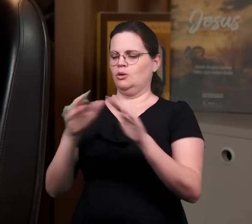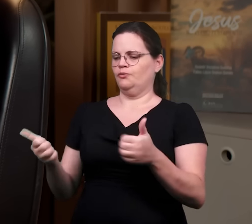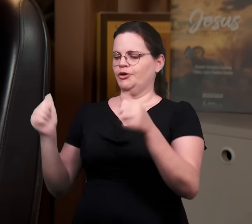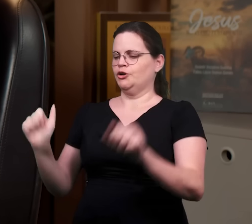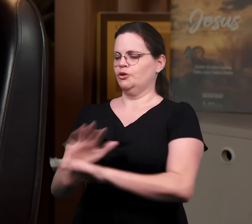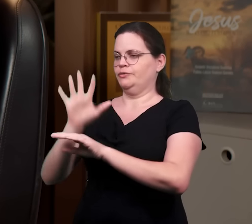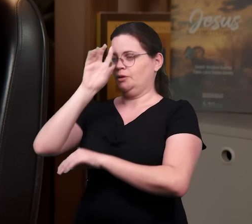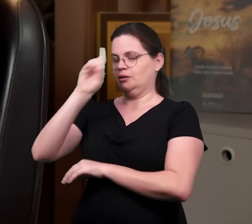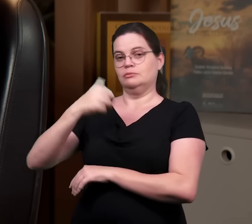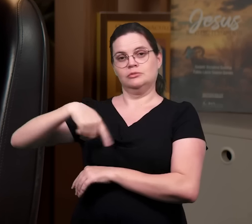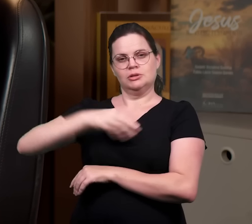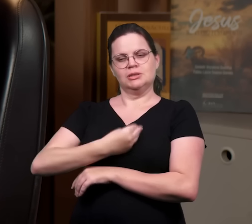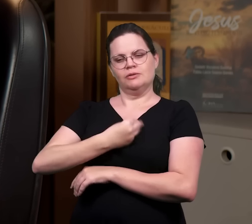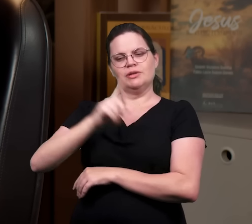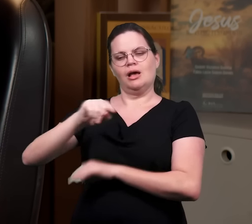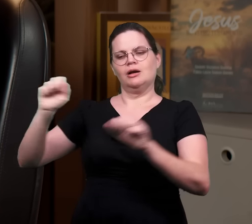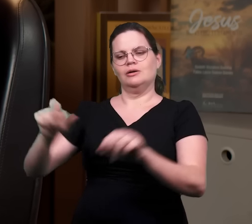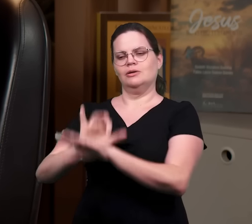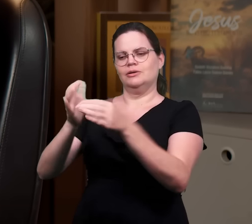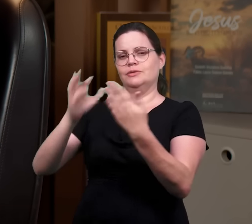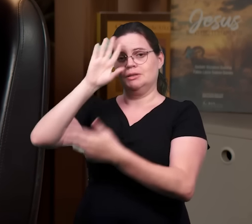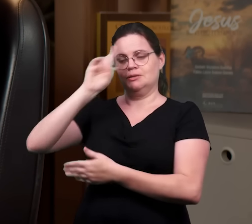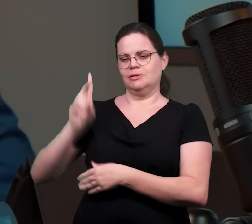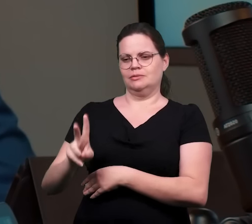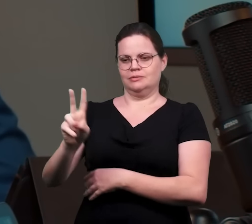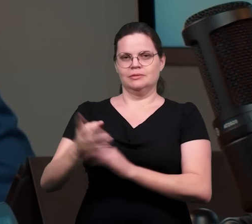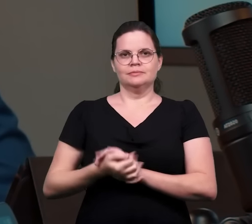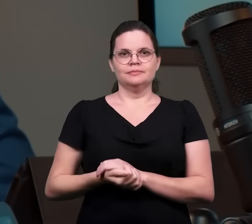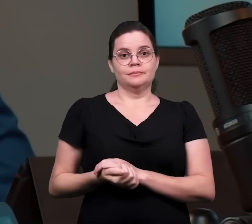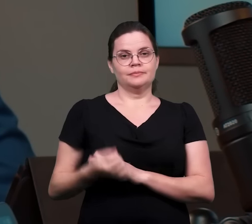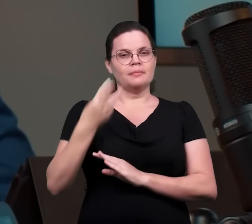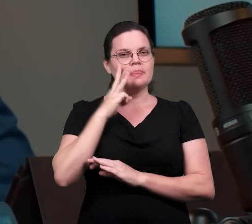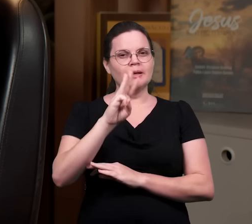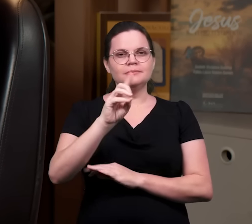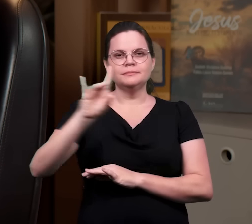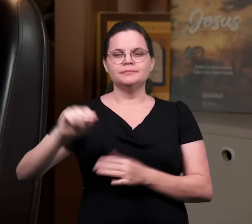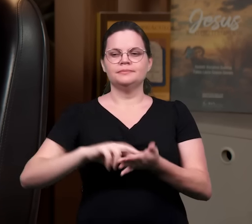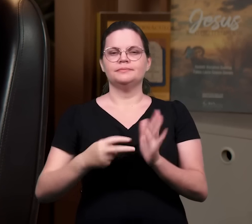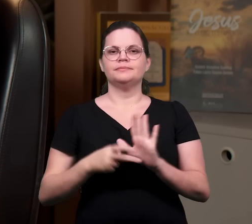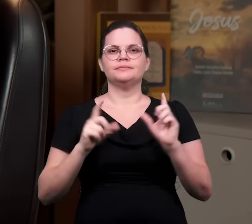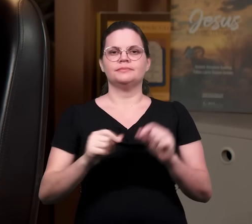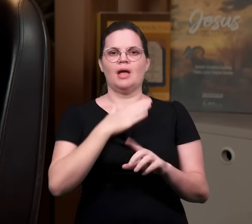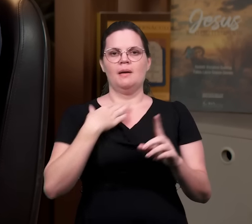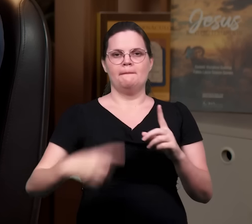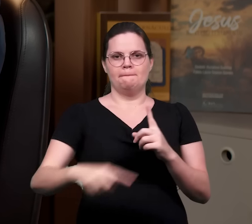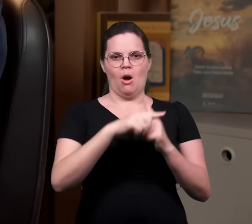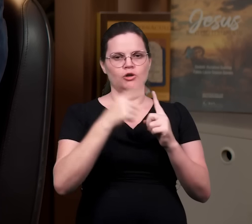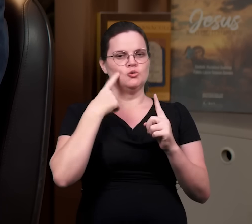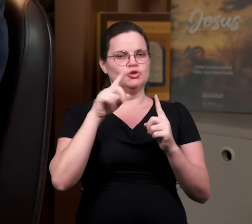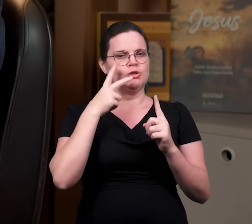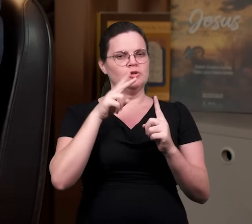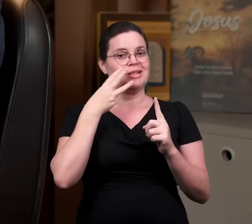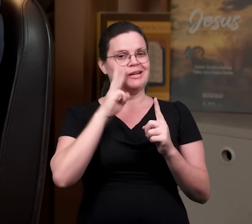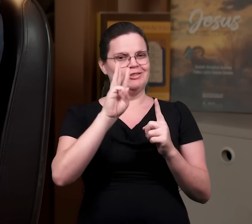né? Nossa vida tem que ser de glorificação ao nome dele, né? E E 3 dias fala da morte e da